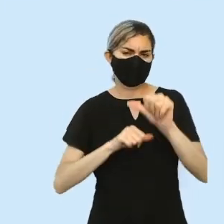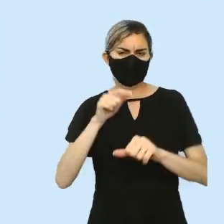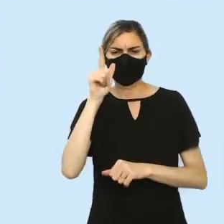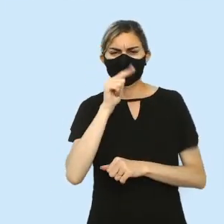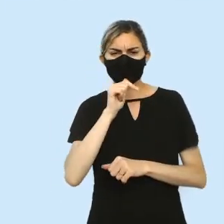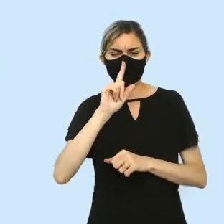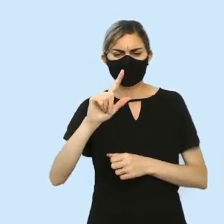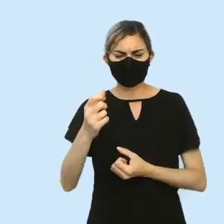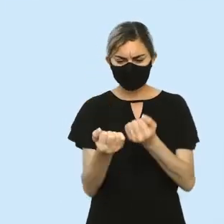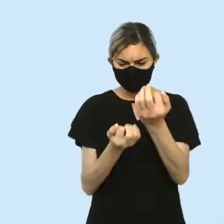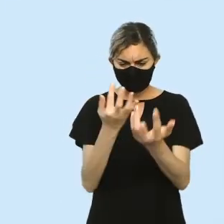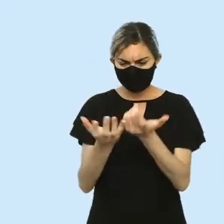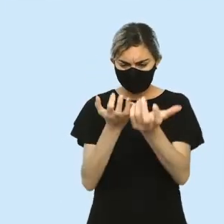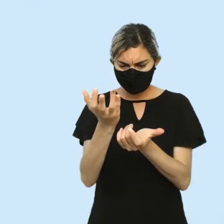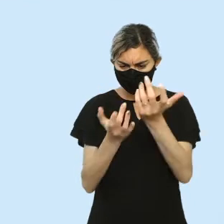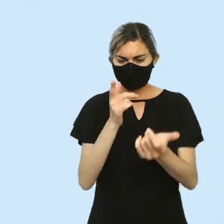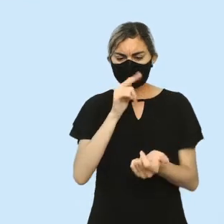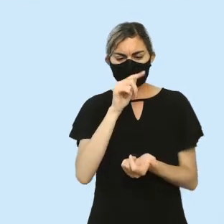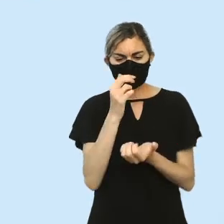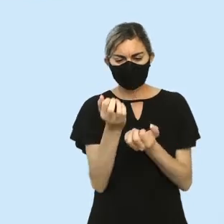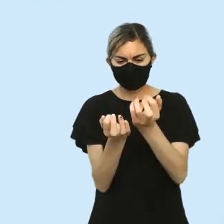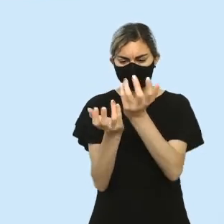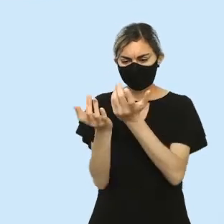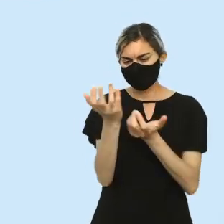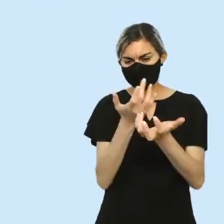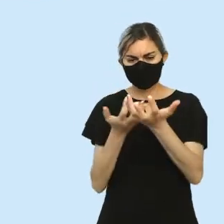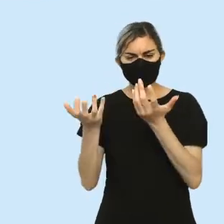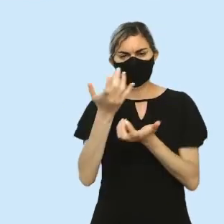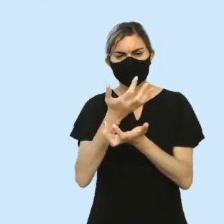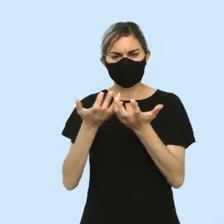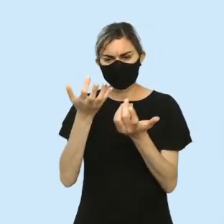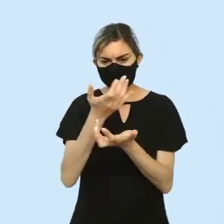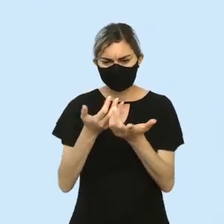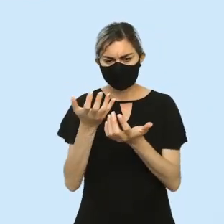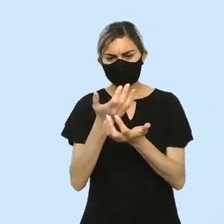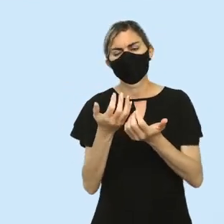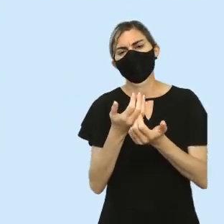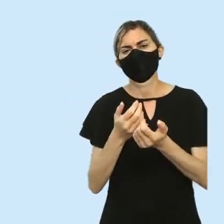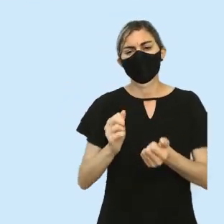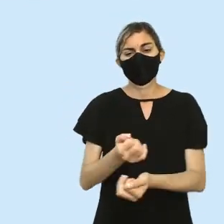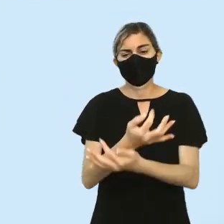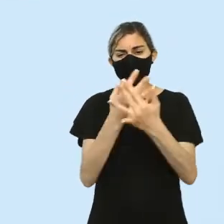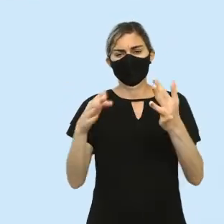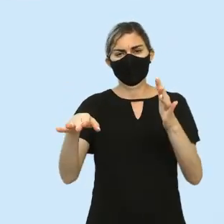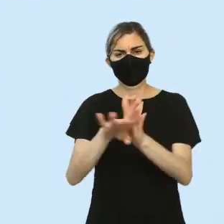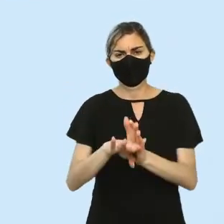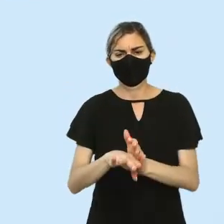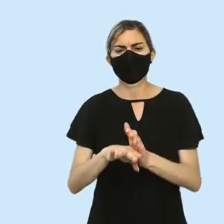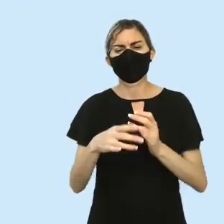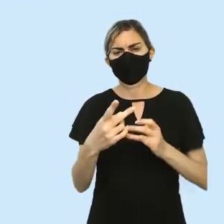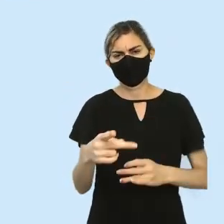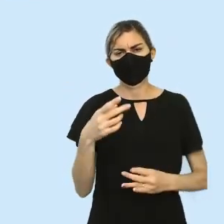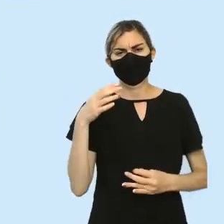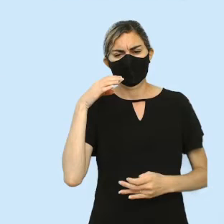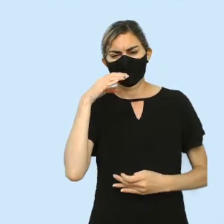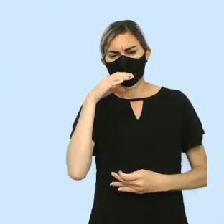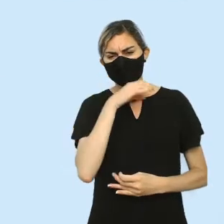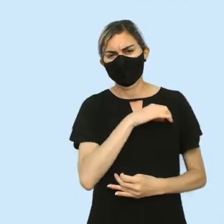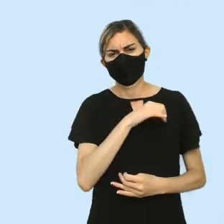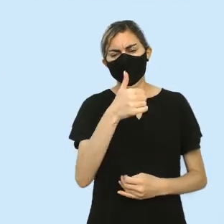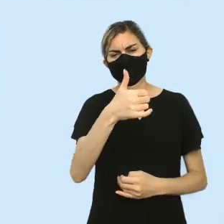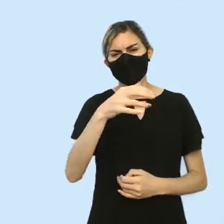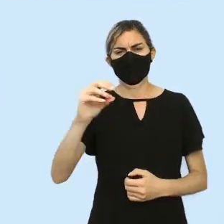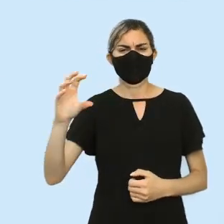água ferve. A água vai esquentando e vai ferver quando ela chega na quentura de